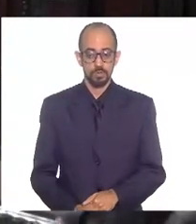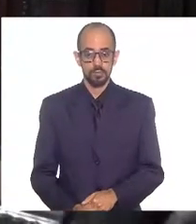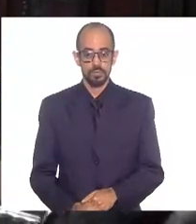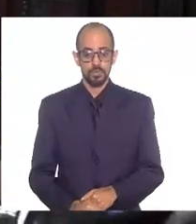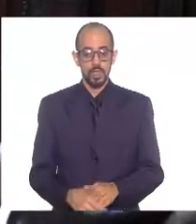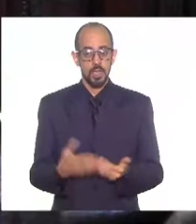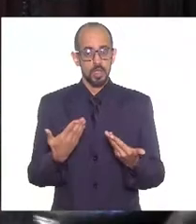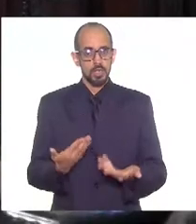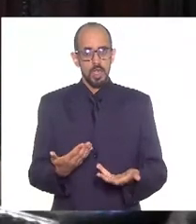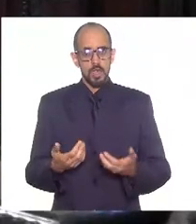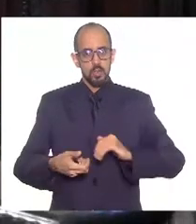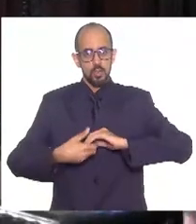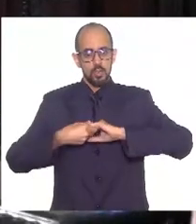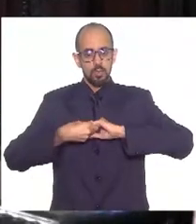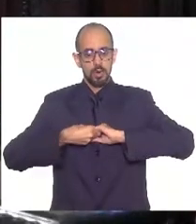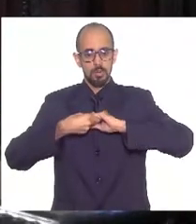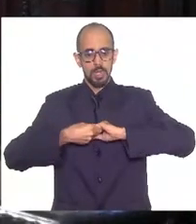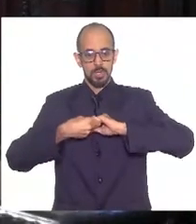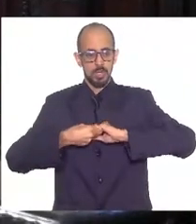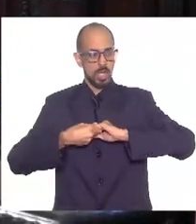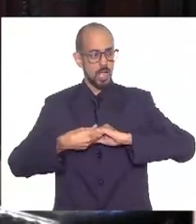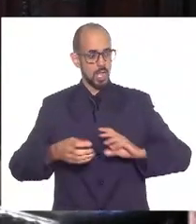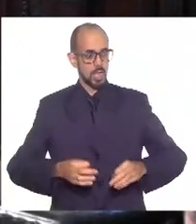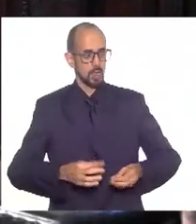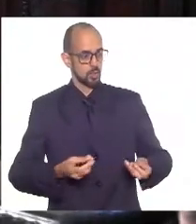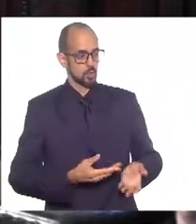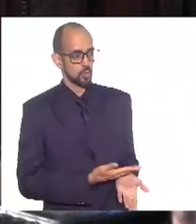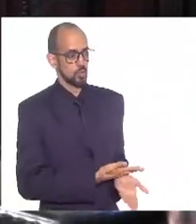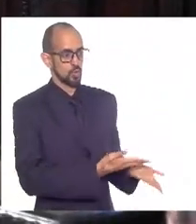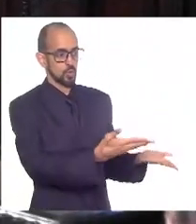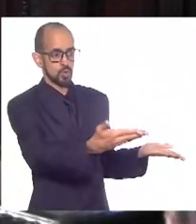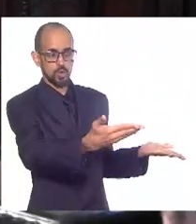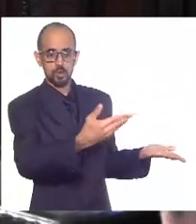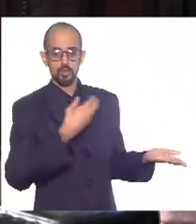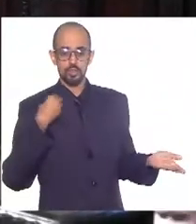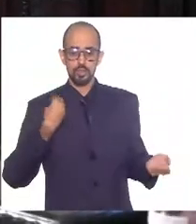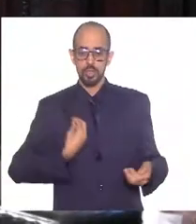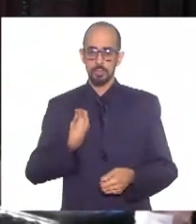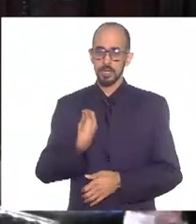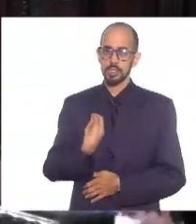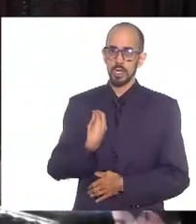Quero saudar todos os presentes